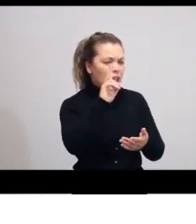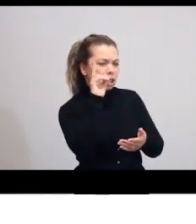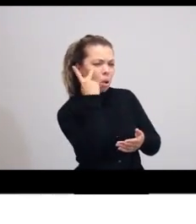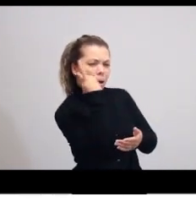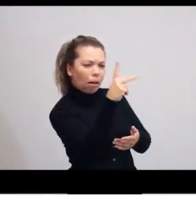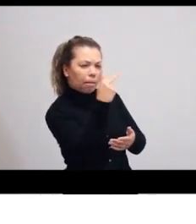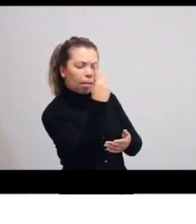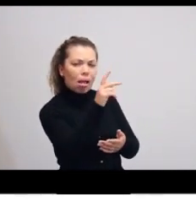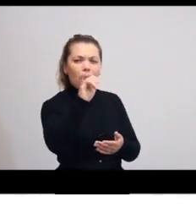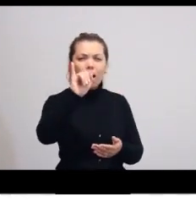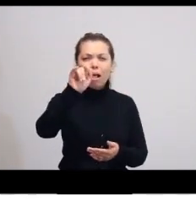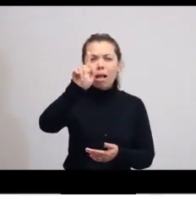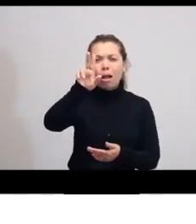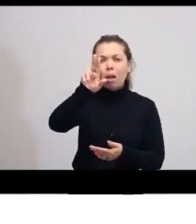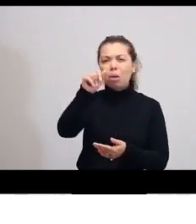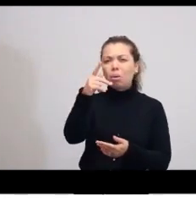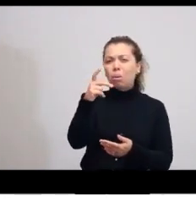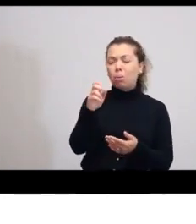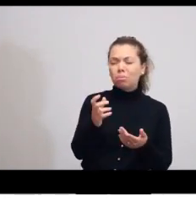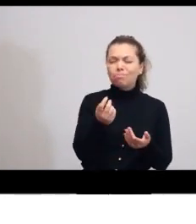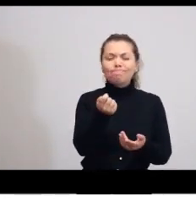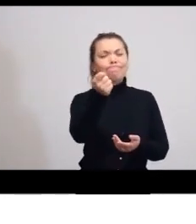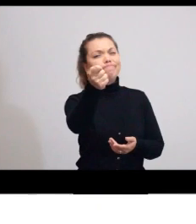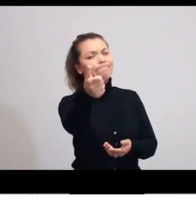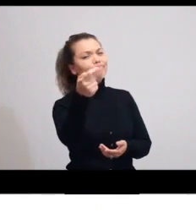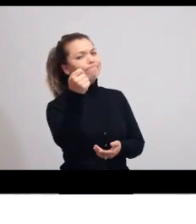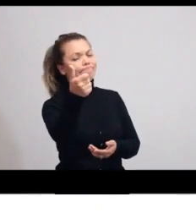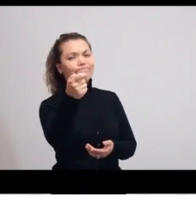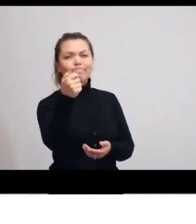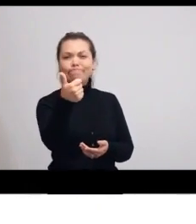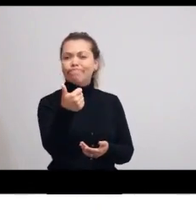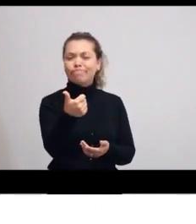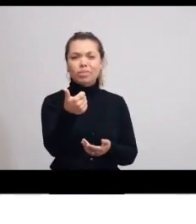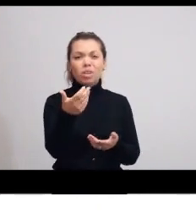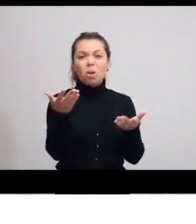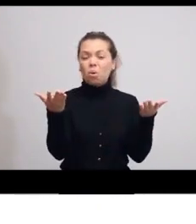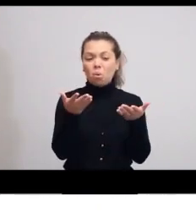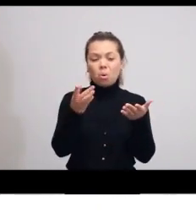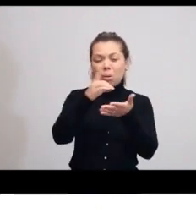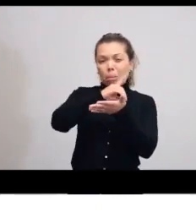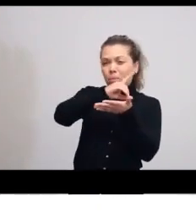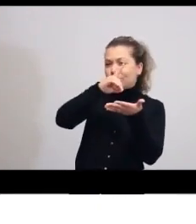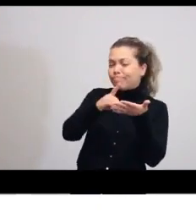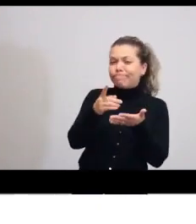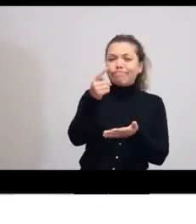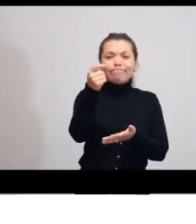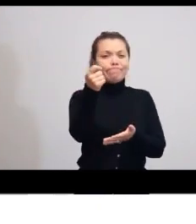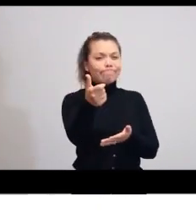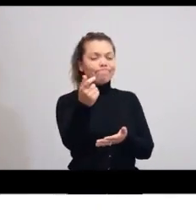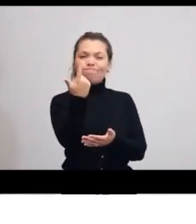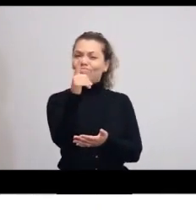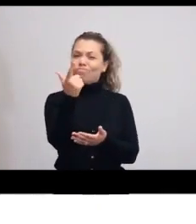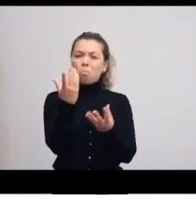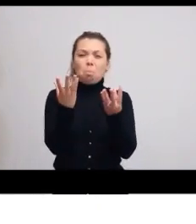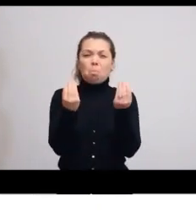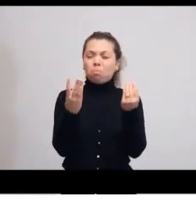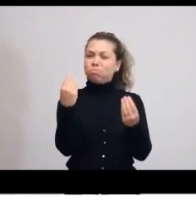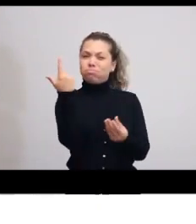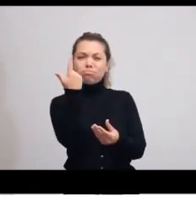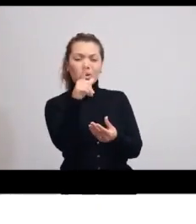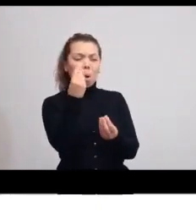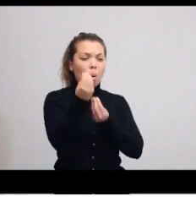cidade através de ângulos diferenciados, um olhar por vezes panorâmicos e por vezes atento à miudeza